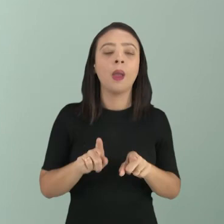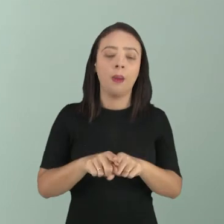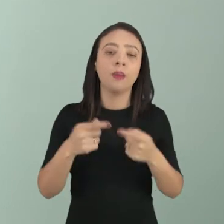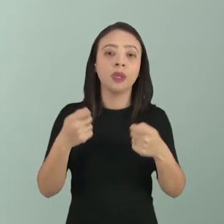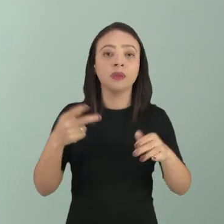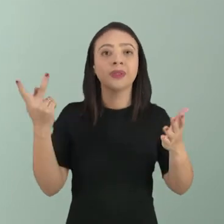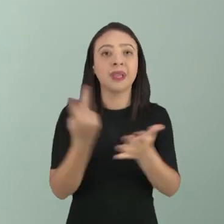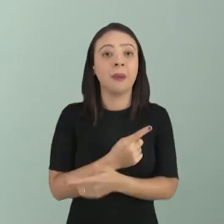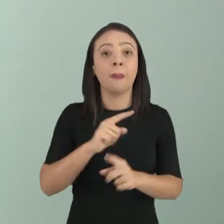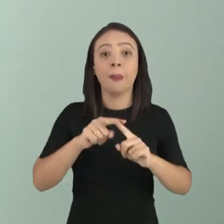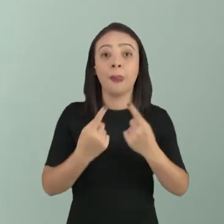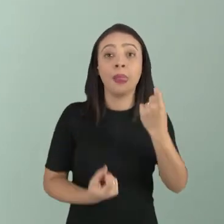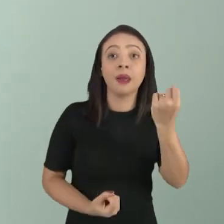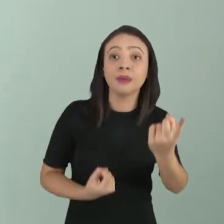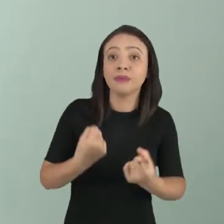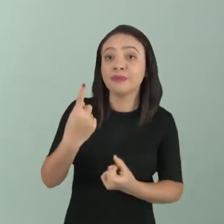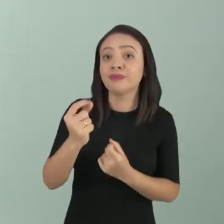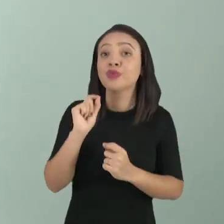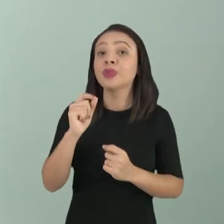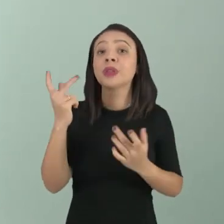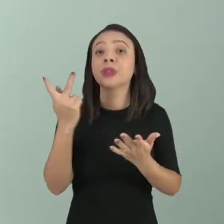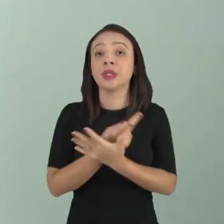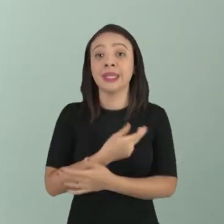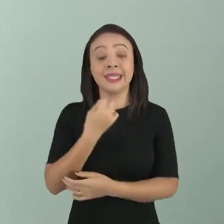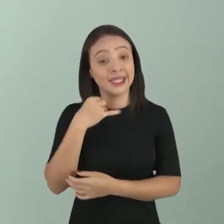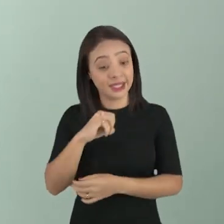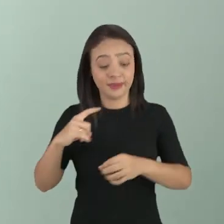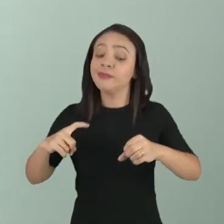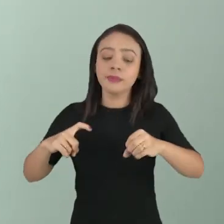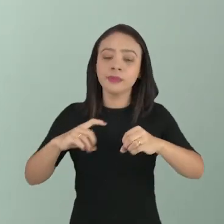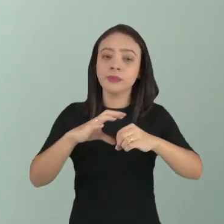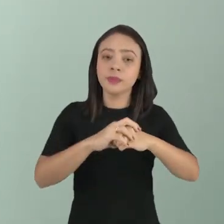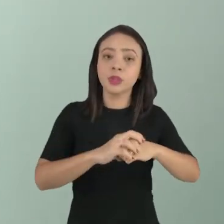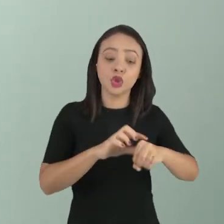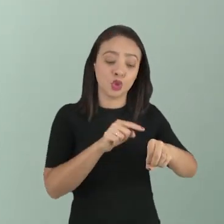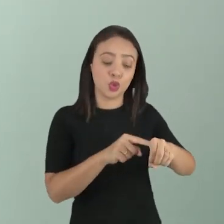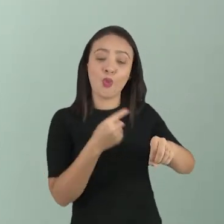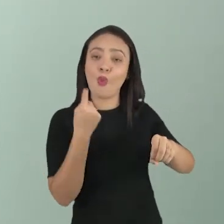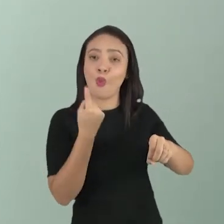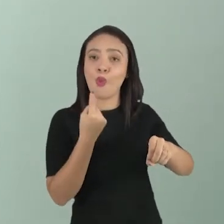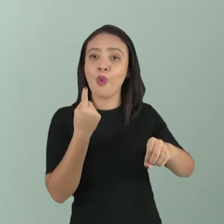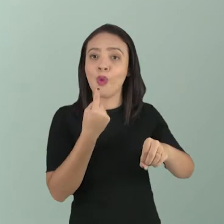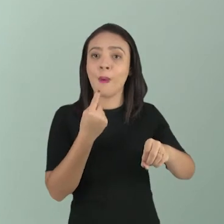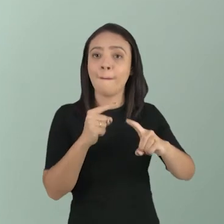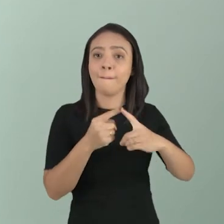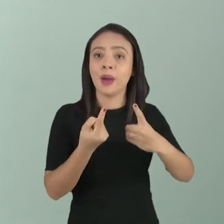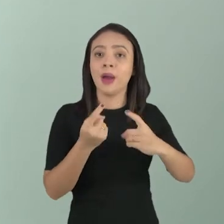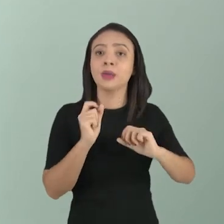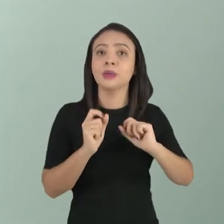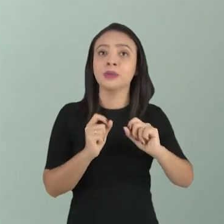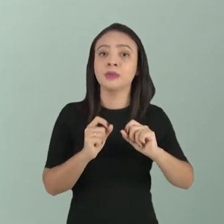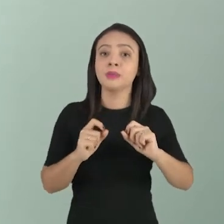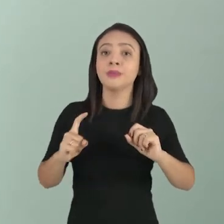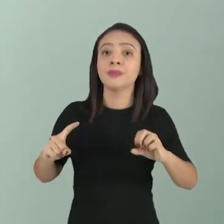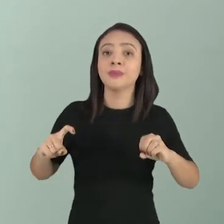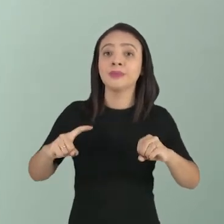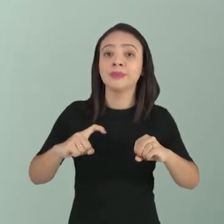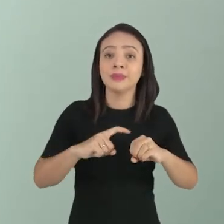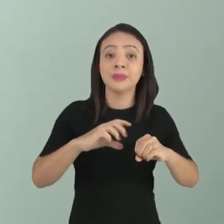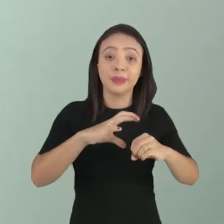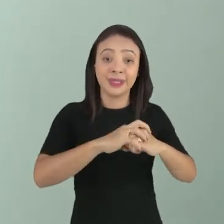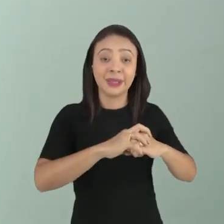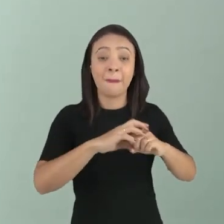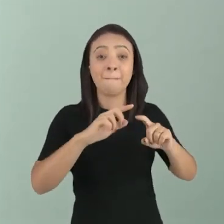também, às vezes, que a fecundação de um mesmo óvulo, né, com espermatozoides até de pais